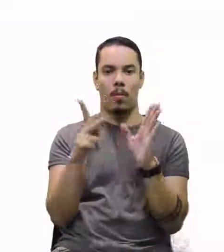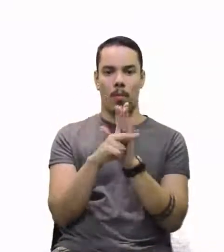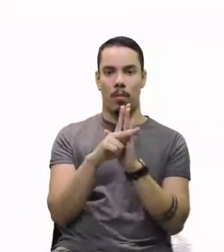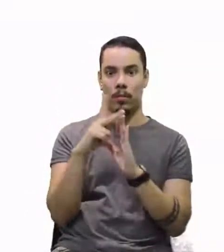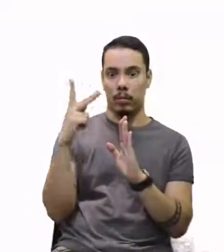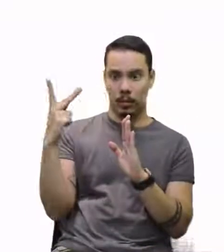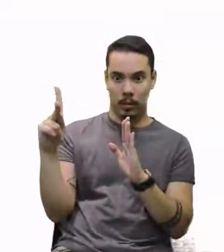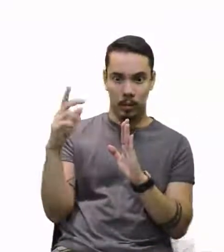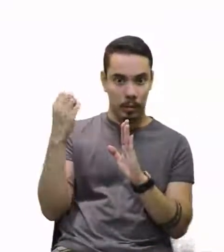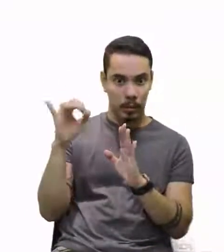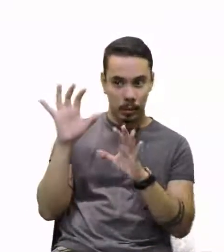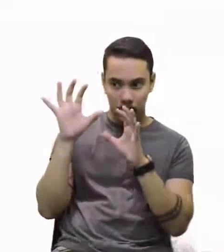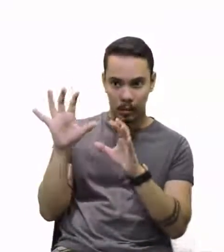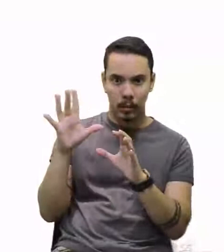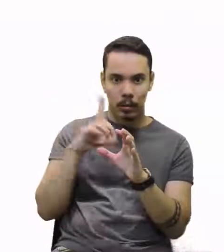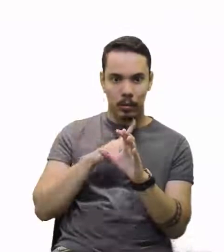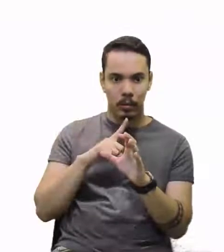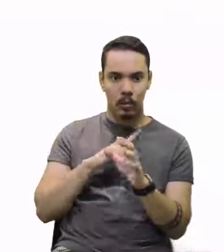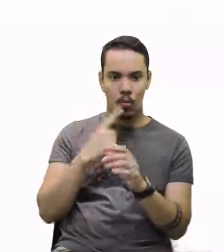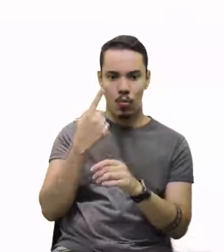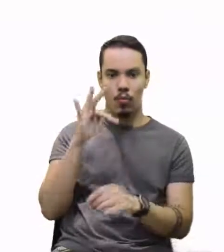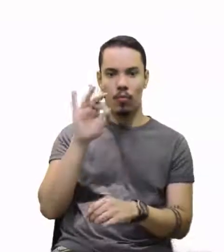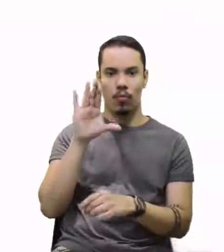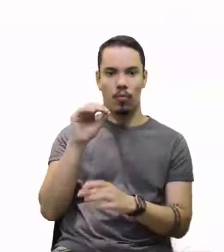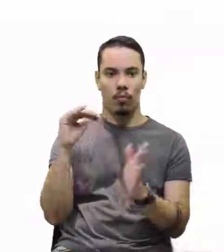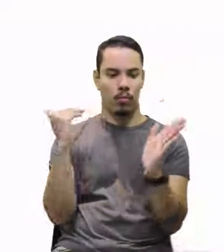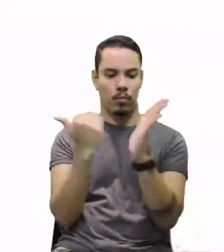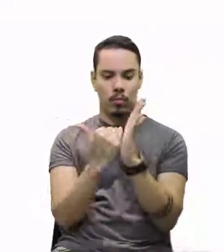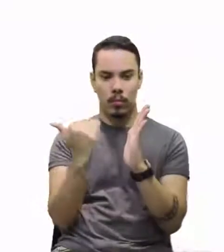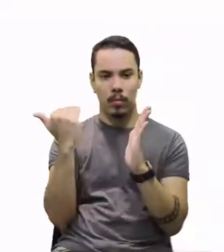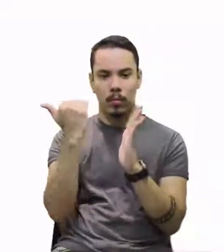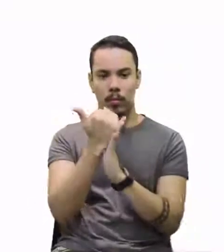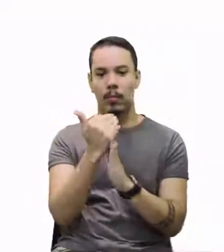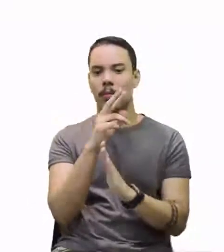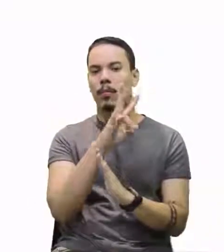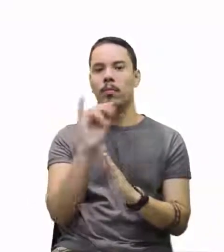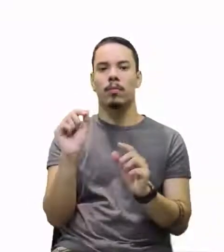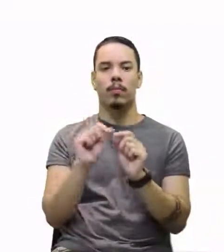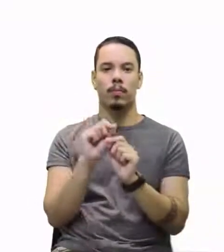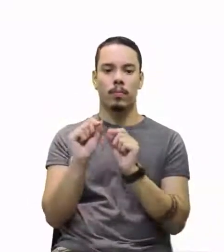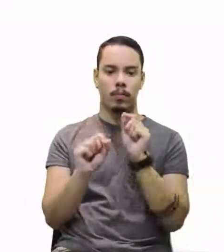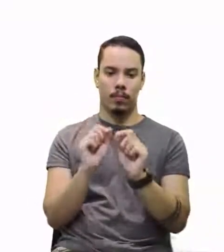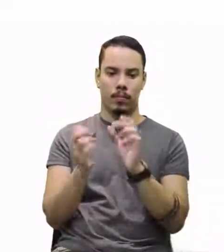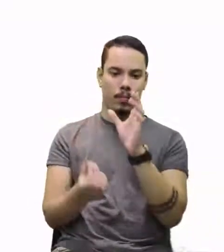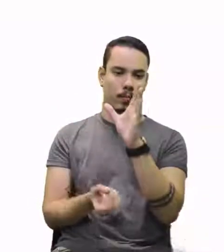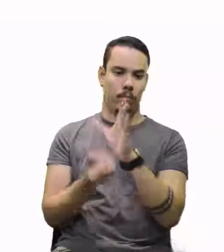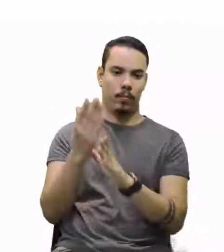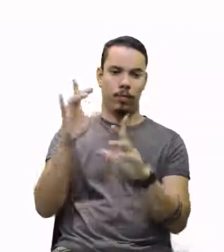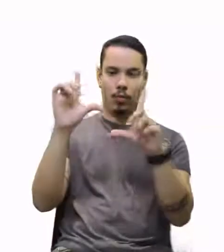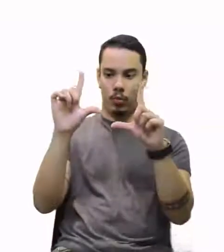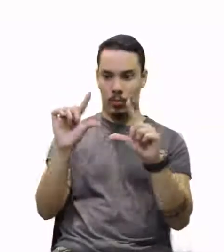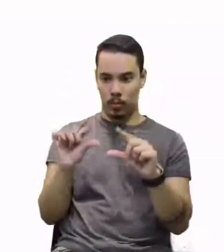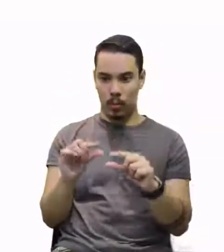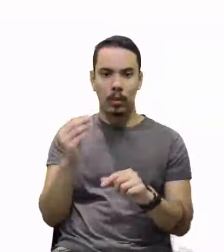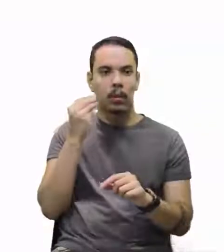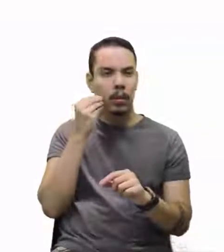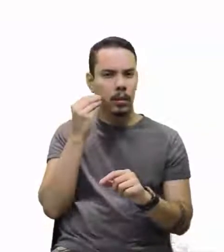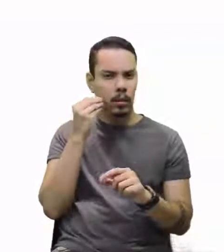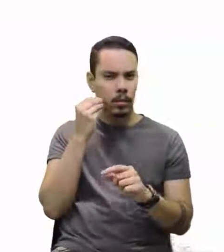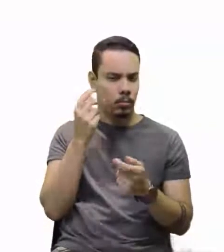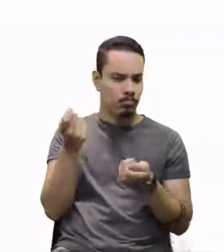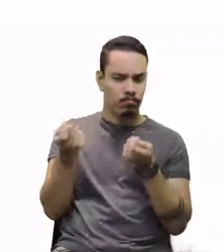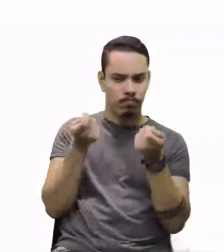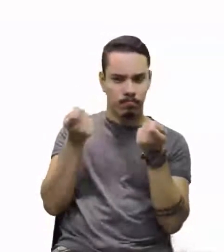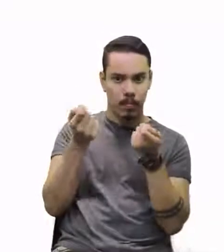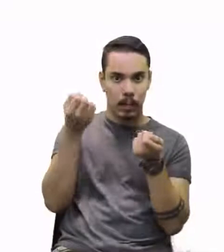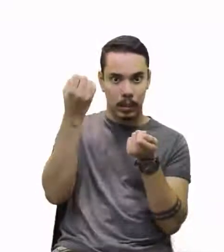Então, se aqui você tem um fluxo aumentando, ele vai produzir um fluxo diminuindo, tentando diminuir.